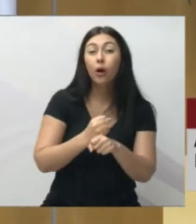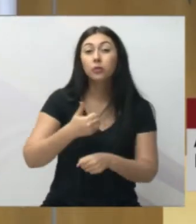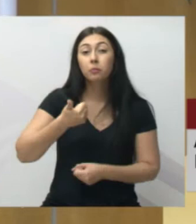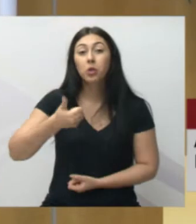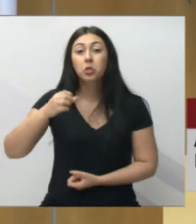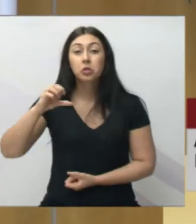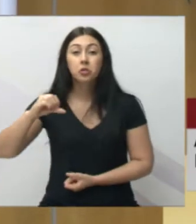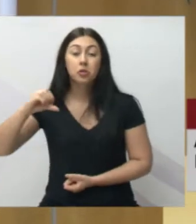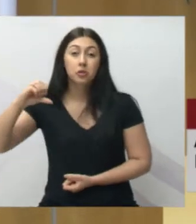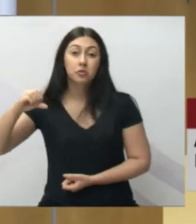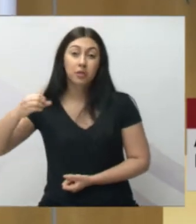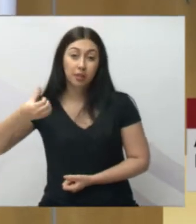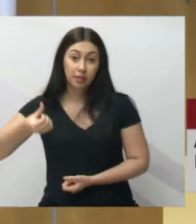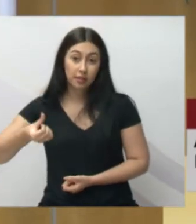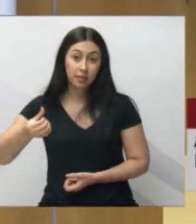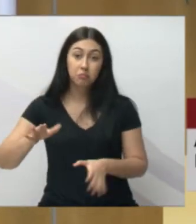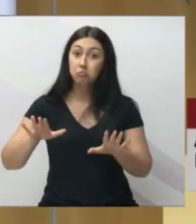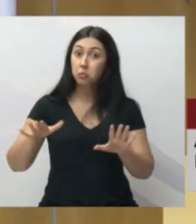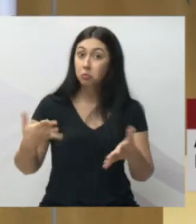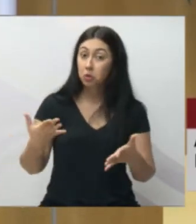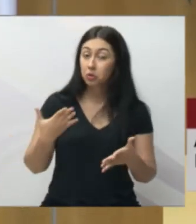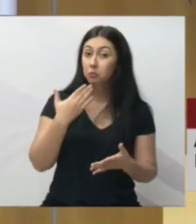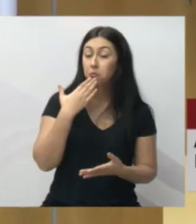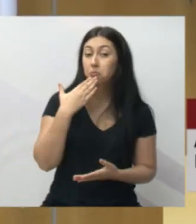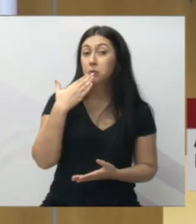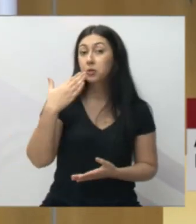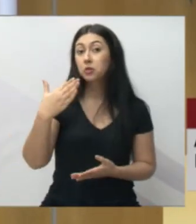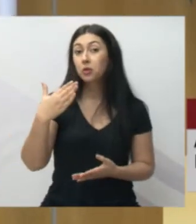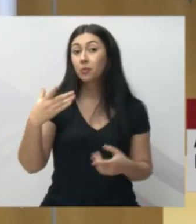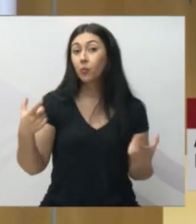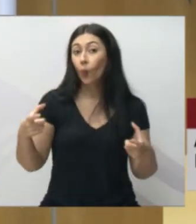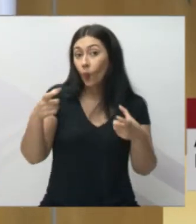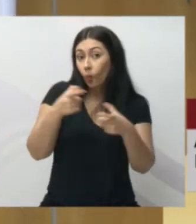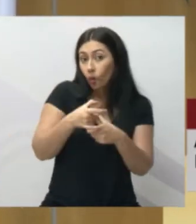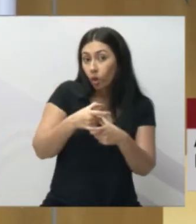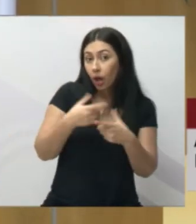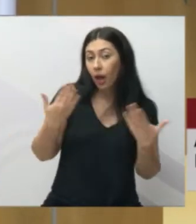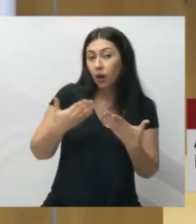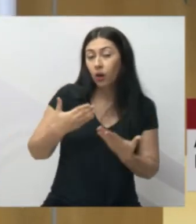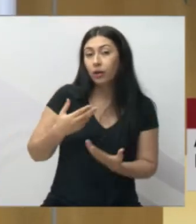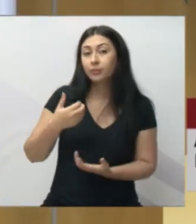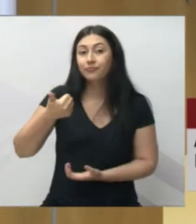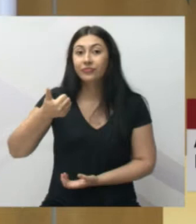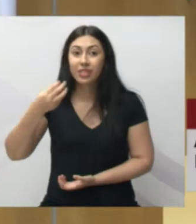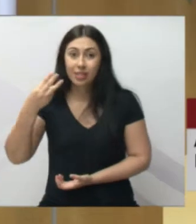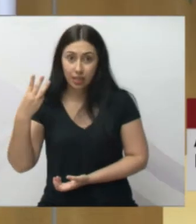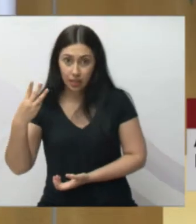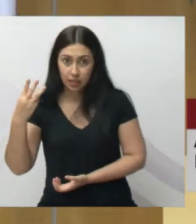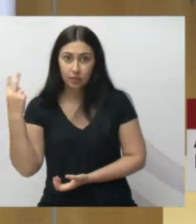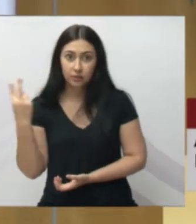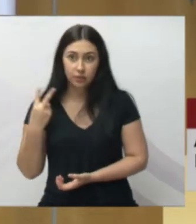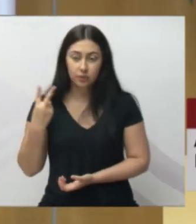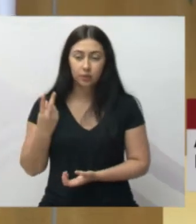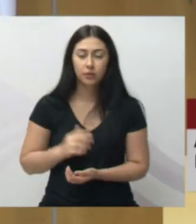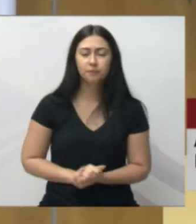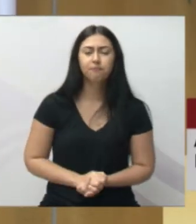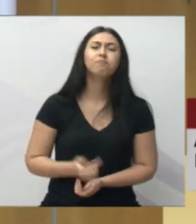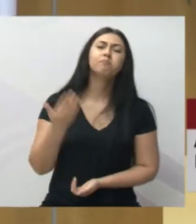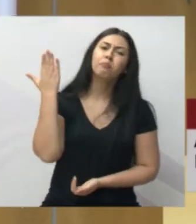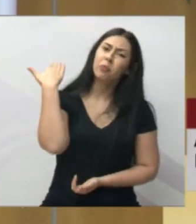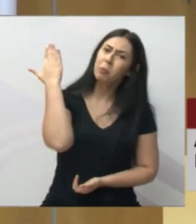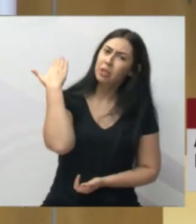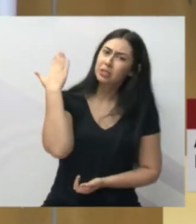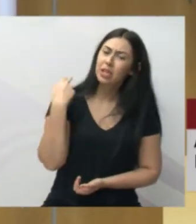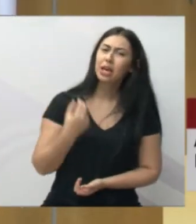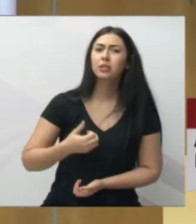fez uma modificação e passou a ter 13 vereadores. Quando eram 19,